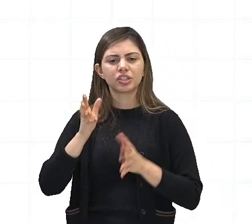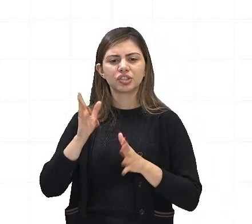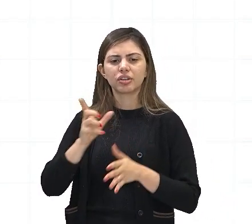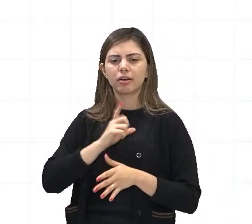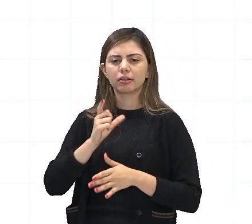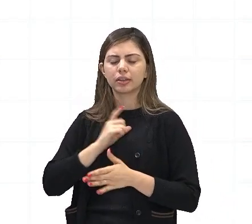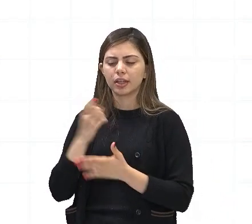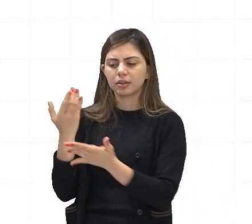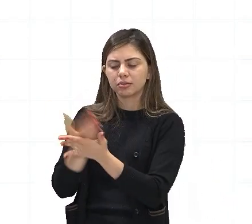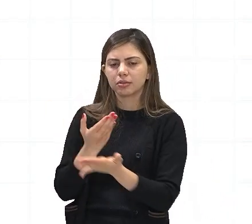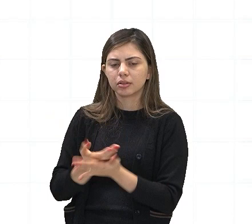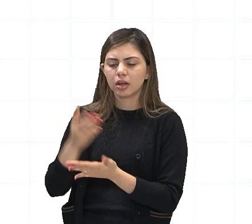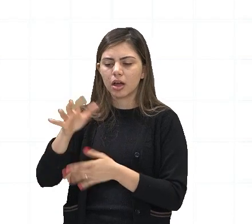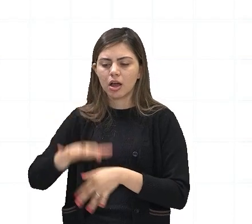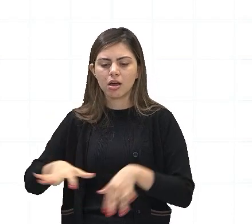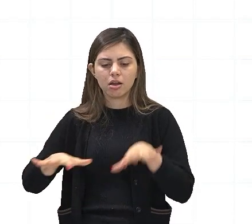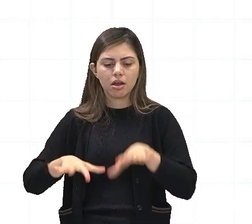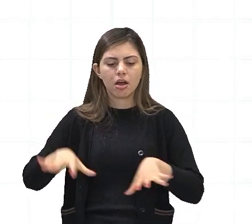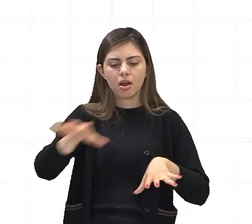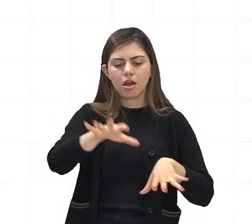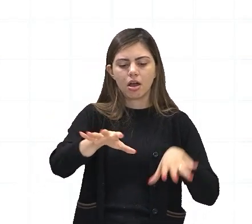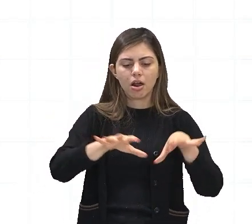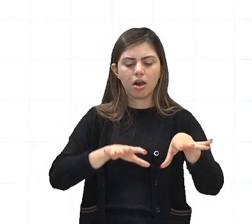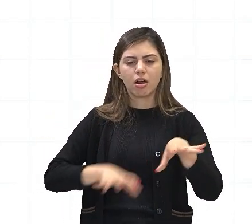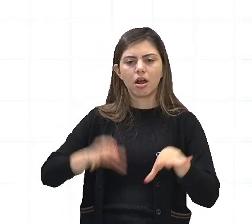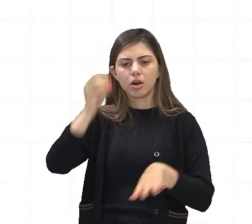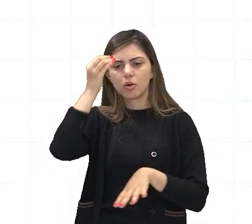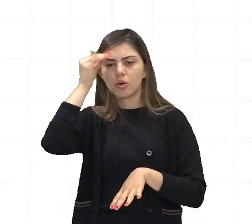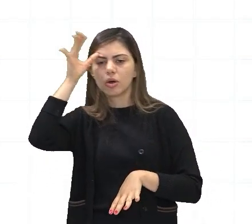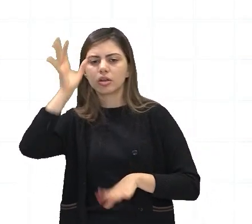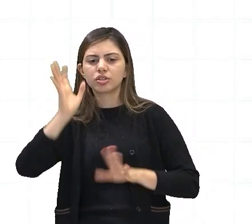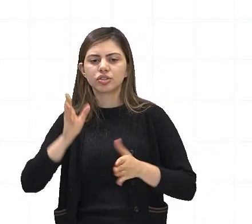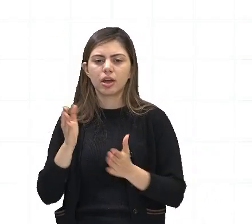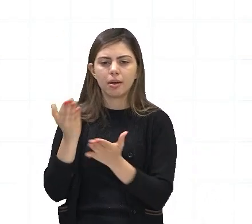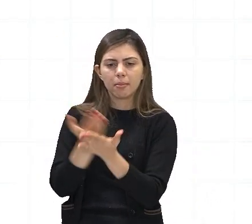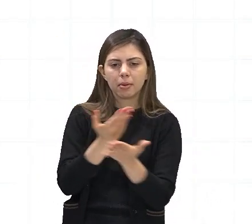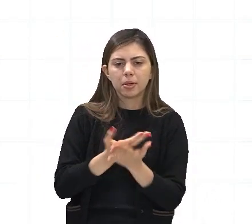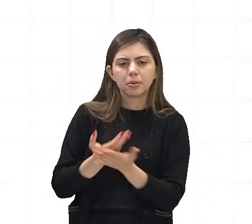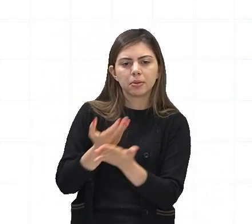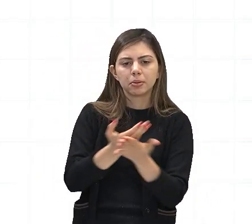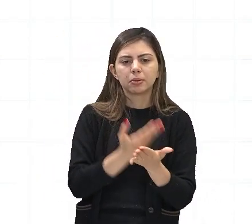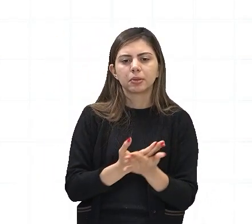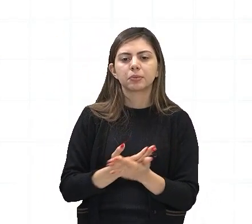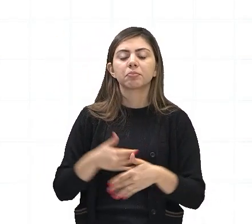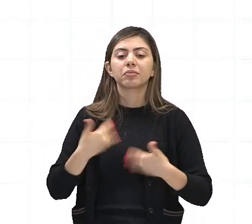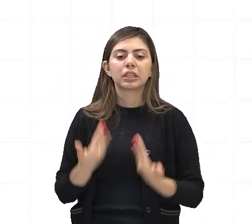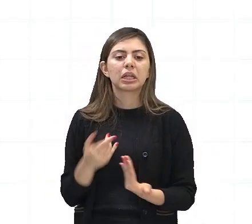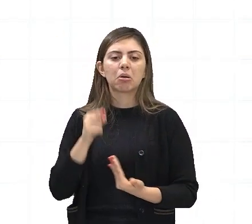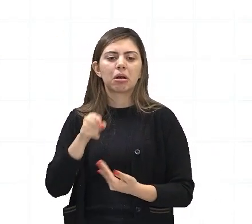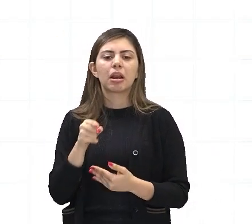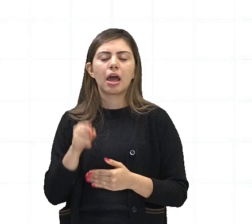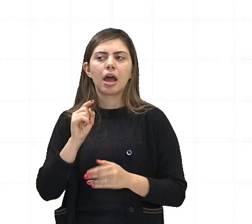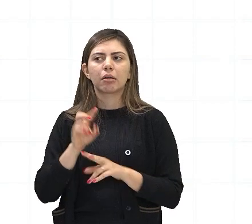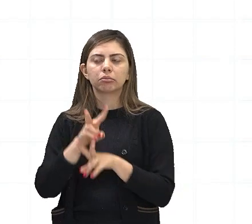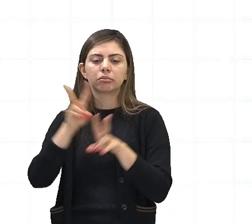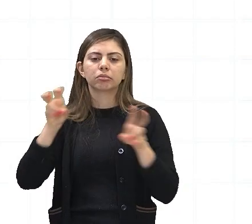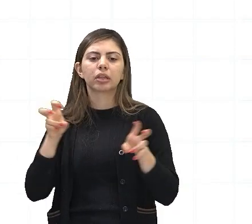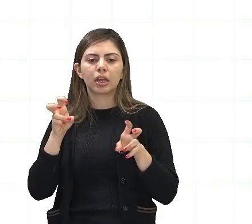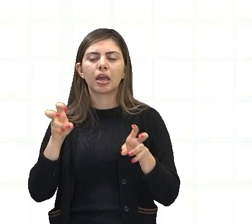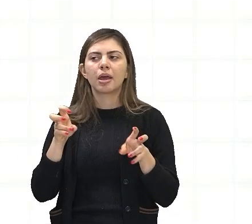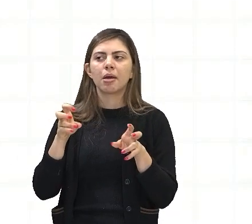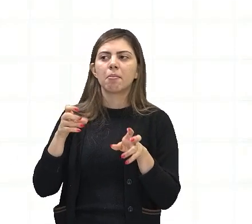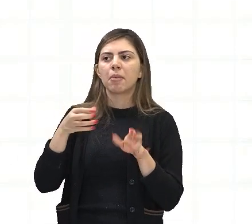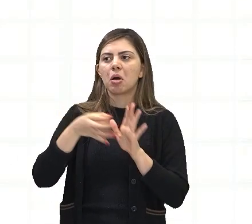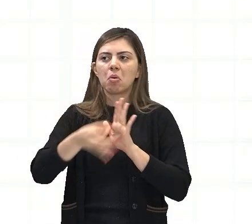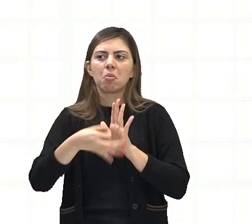estabelecido em diferentes áreas do conhecimento humano, sem incutir nenhuma problematização, nenhuma argumentação a